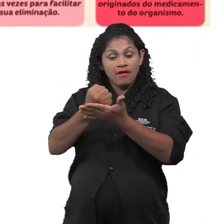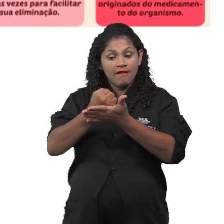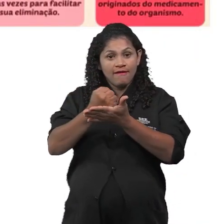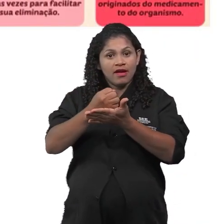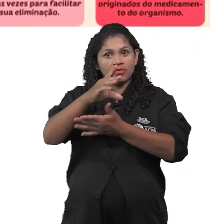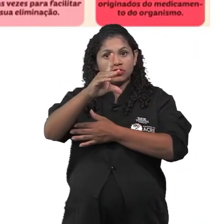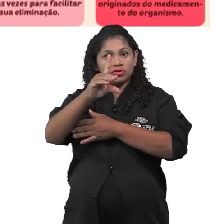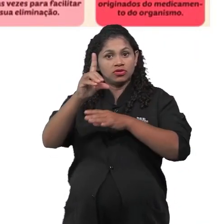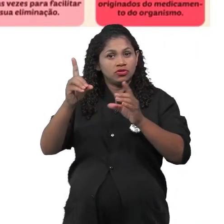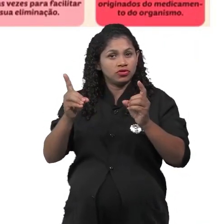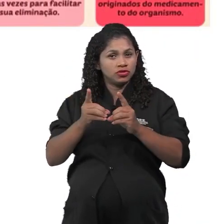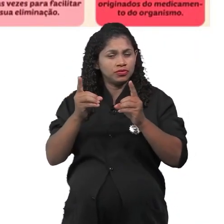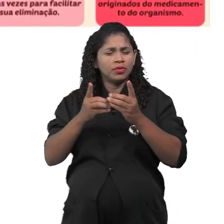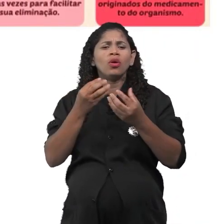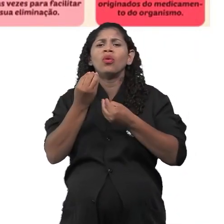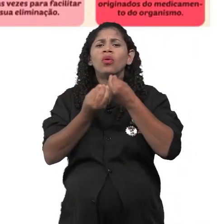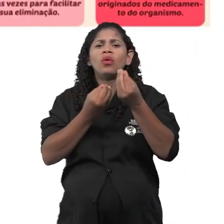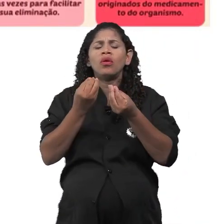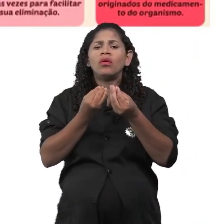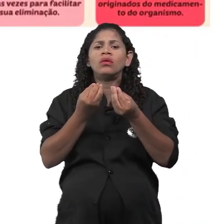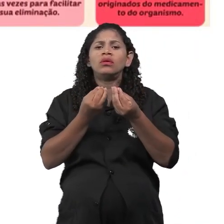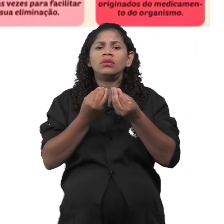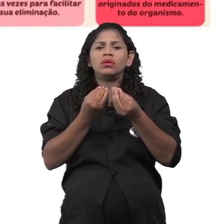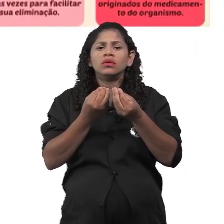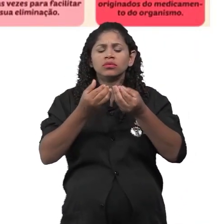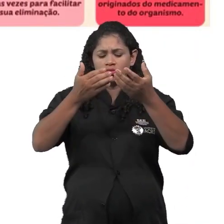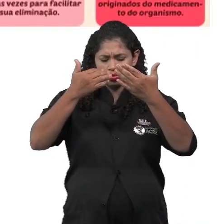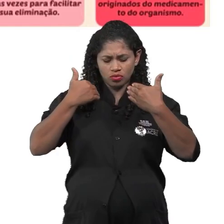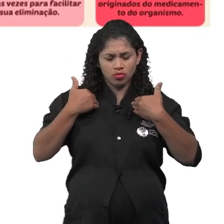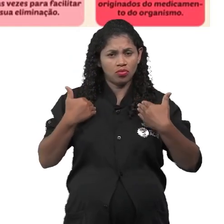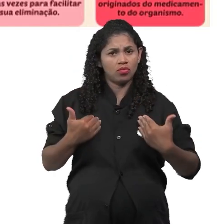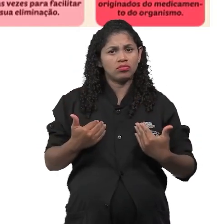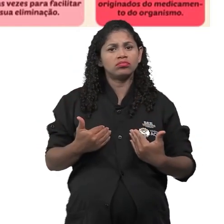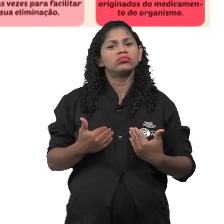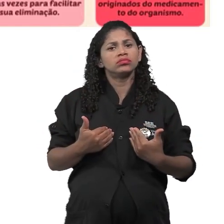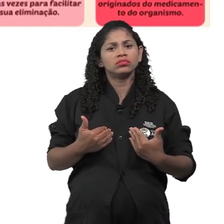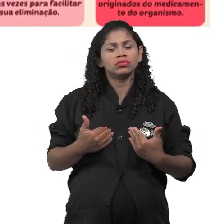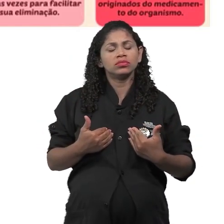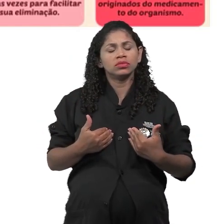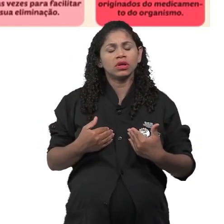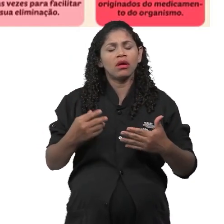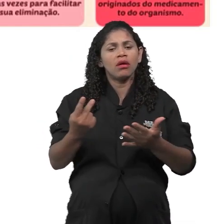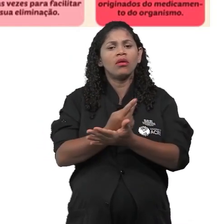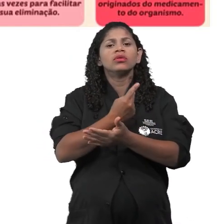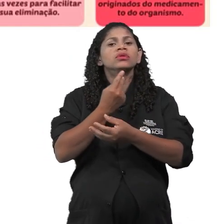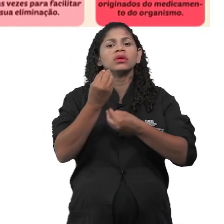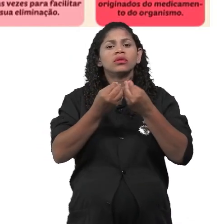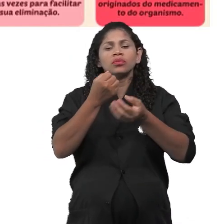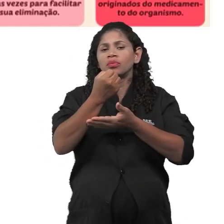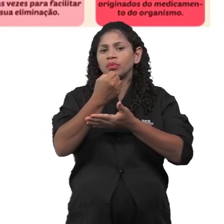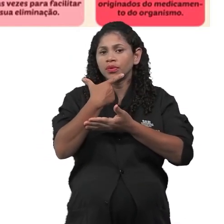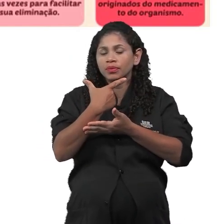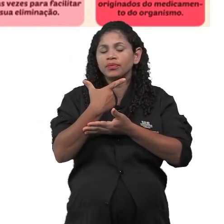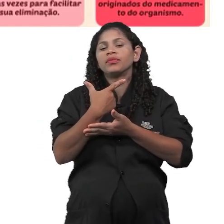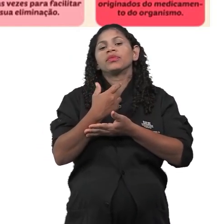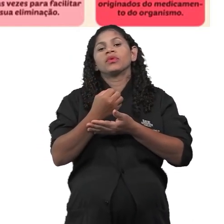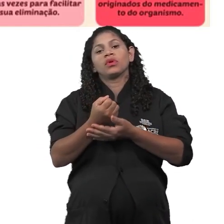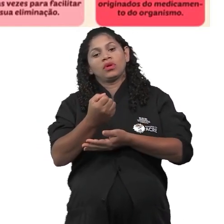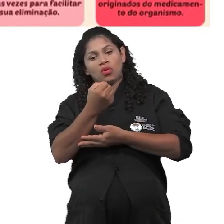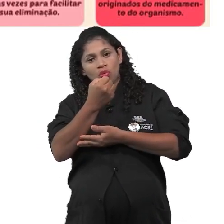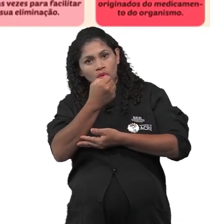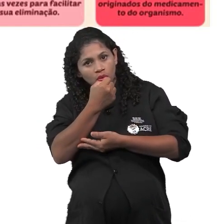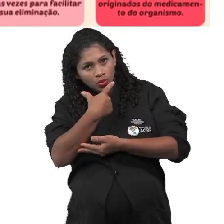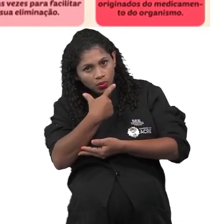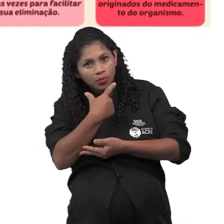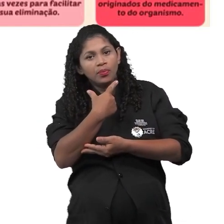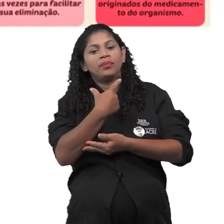quê? Ela vai avaliar o que o nosso organismo faz ali com o medicamento. Então, a partir do momento que a gente toma ali